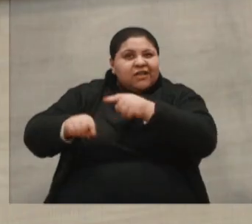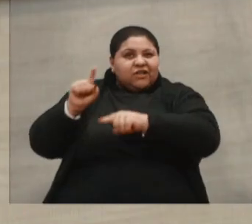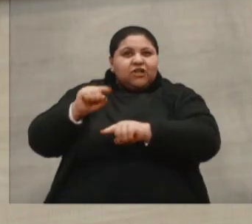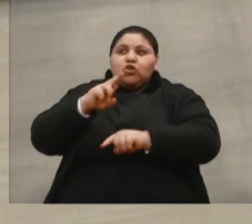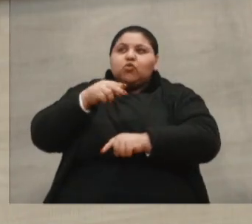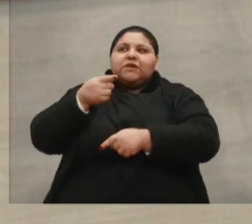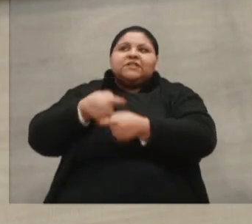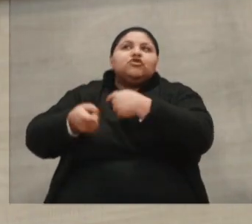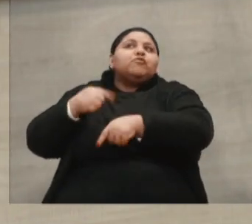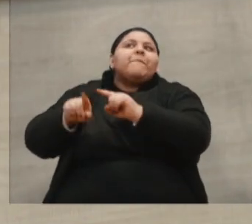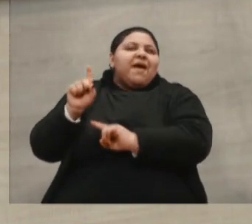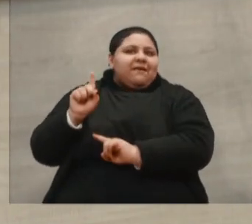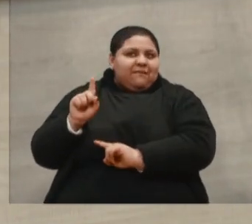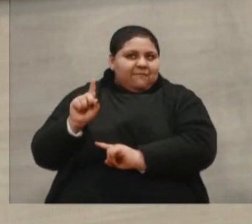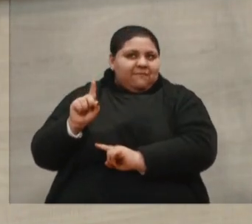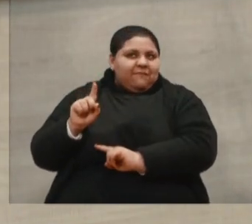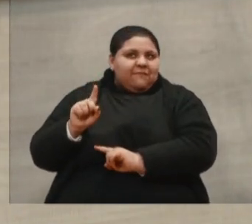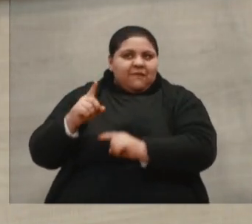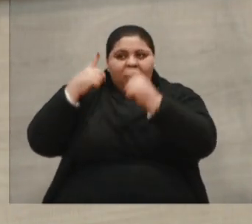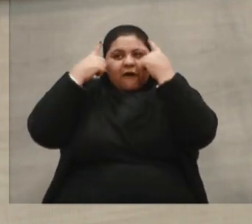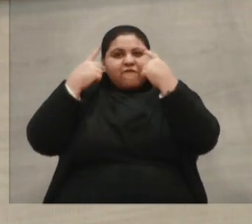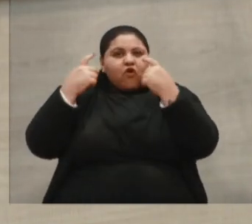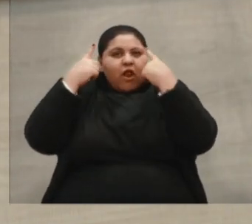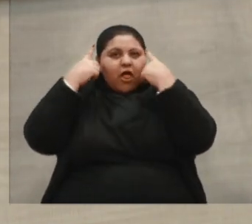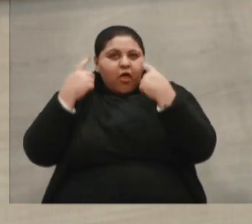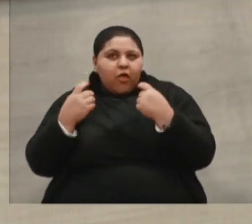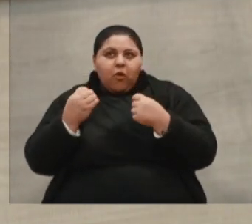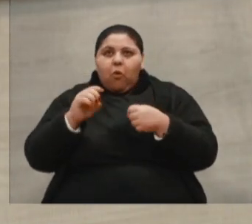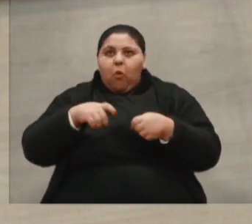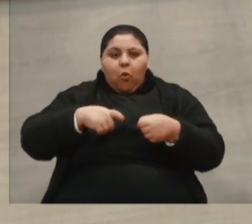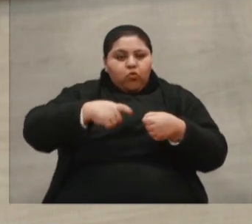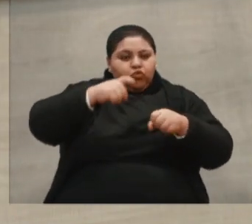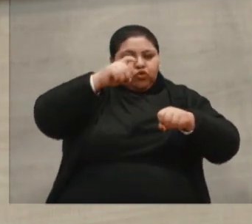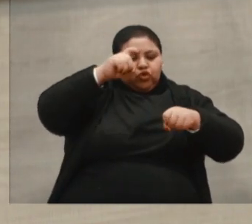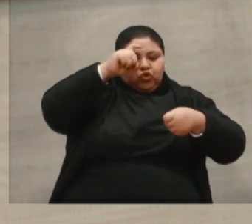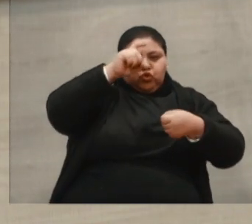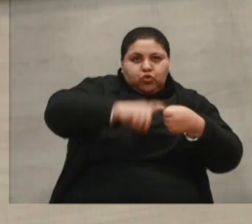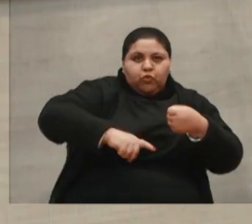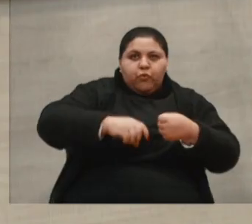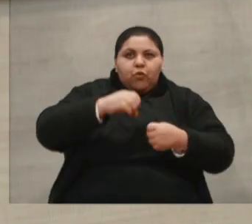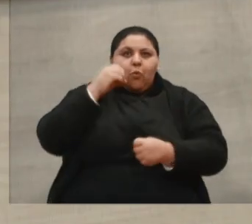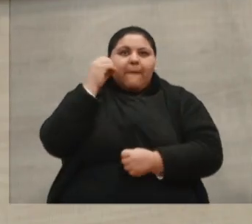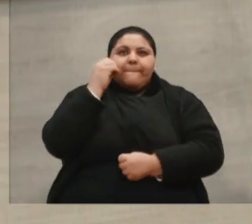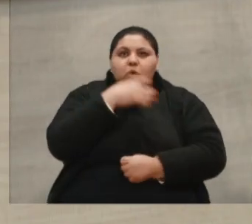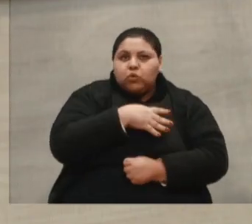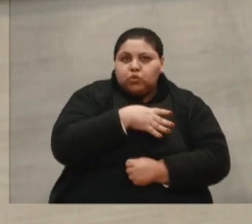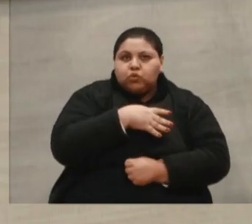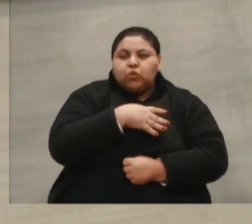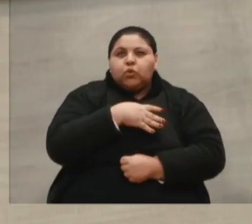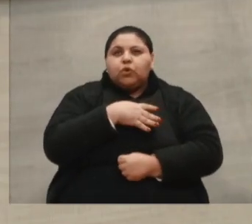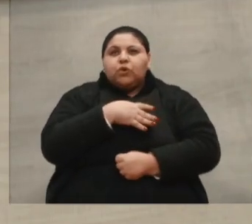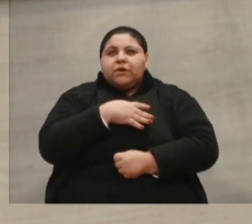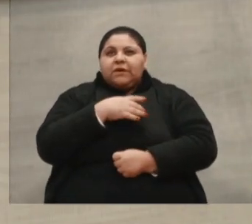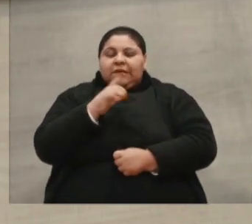A superação, e nunca se supera, né? A violência, o estupro, o abuso,